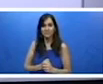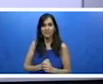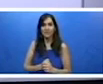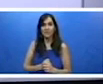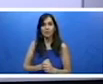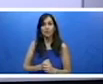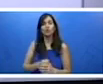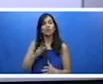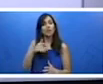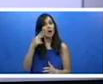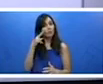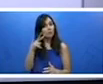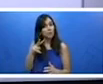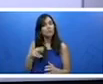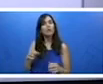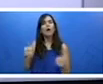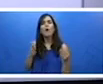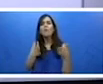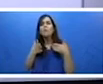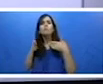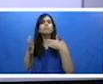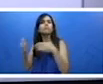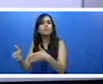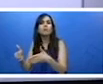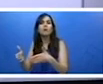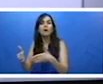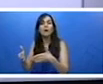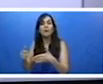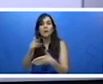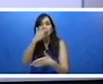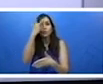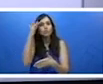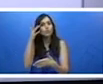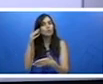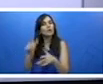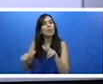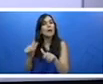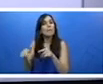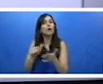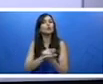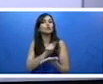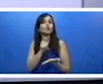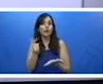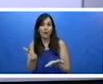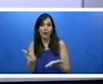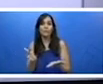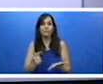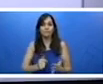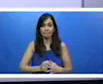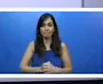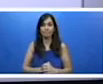para um público parecido com um público que trabalha em jornal. Então, vou